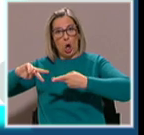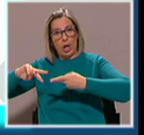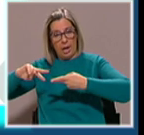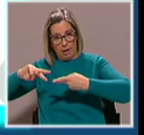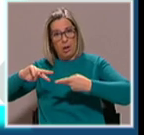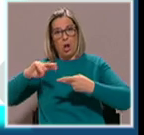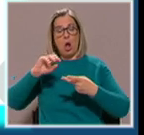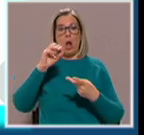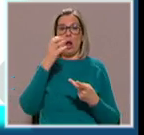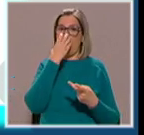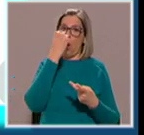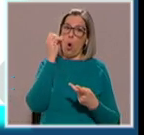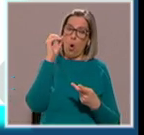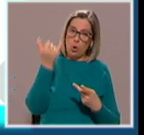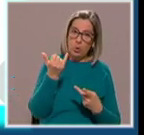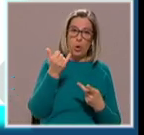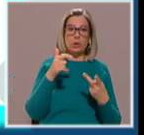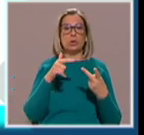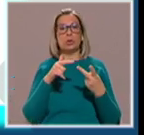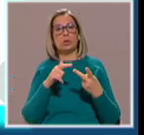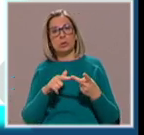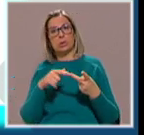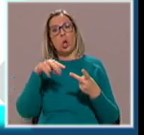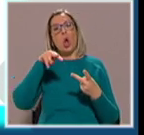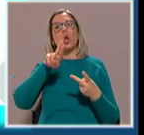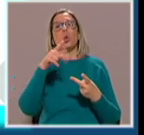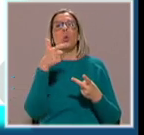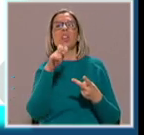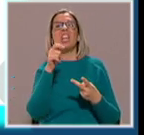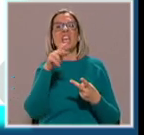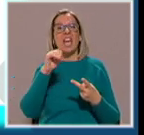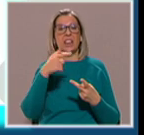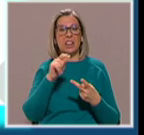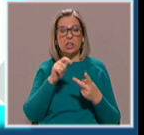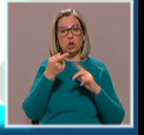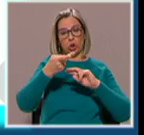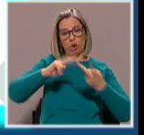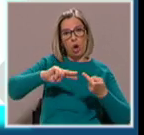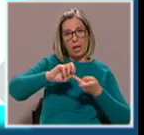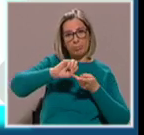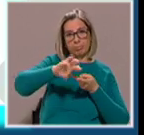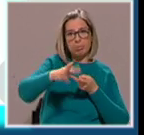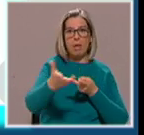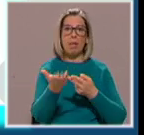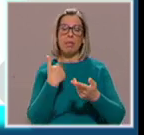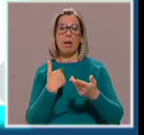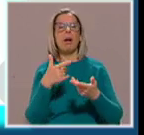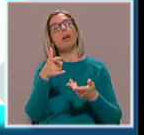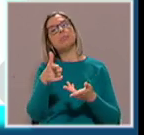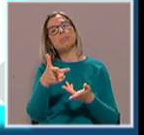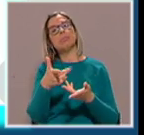depois a devolução das células de produtos açotados e dióxido de carbono. Porquê? Porque possuem uma única camada de